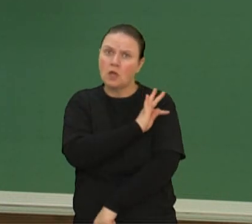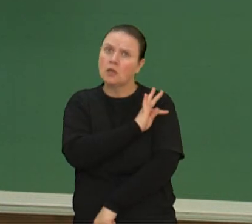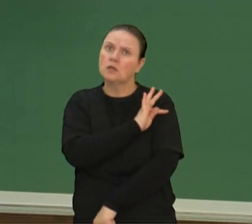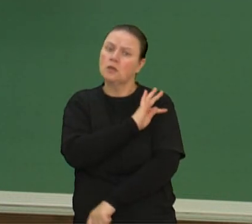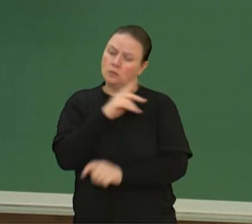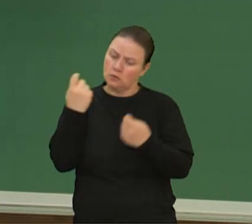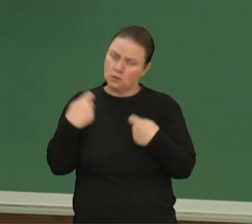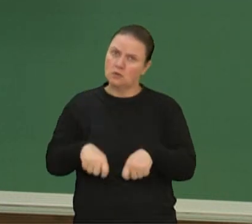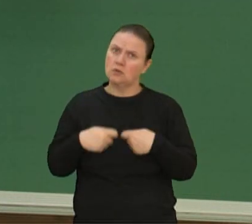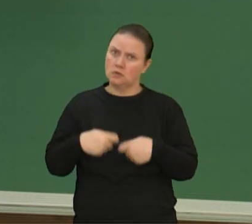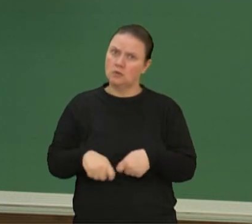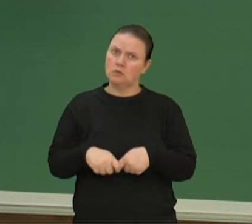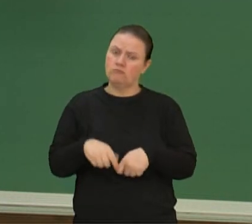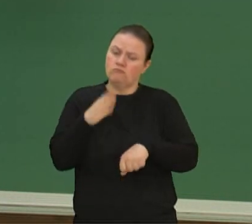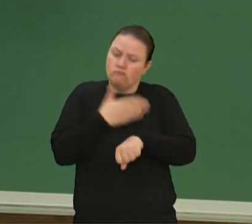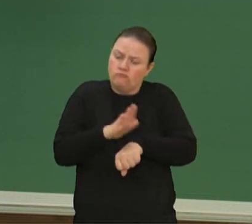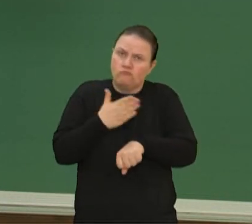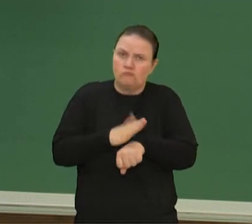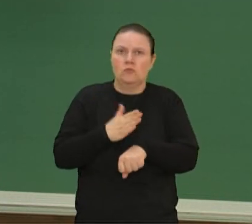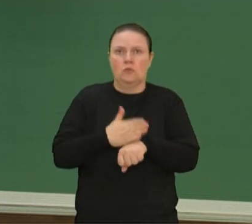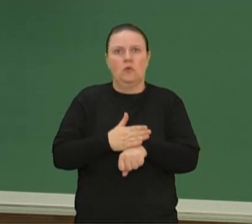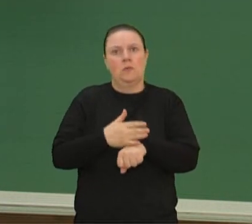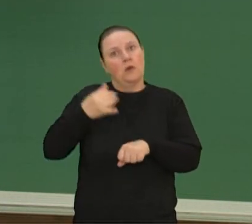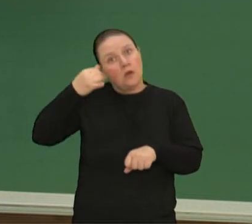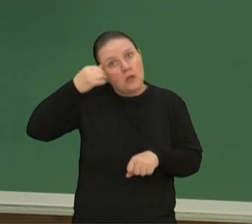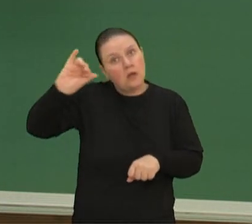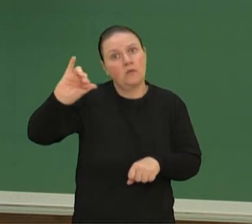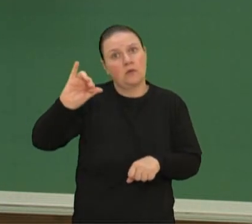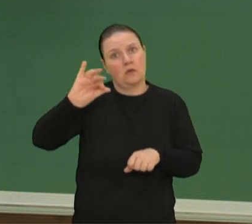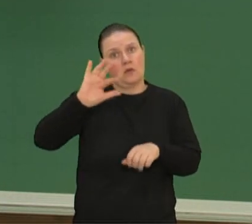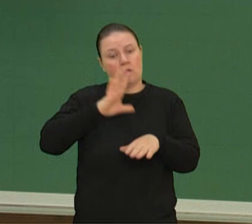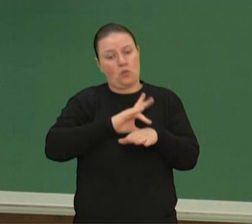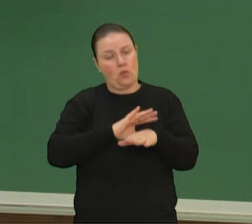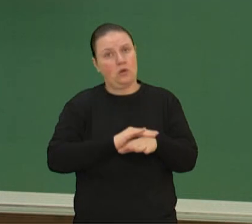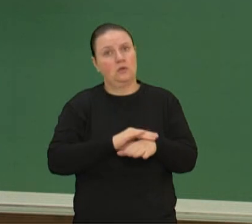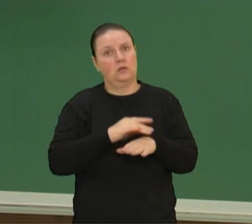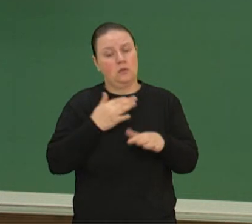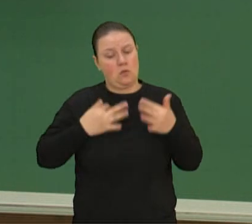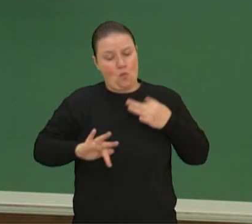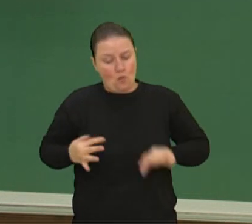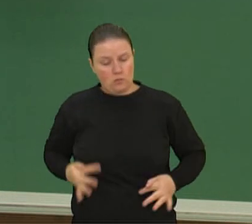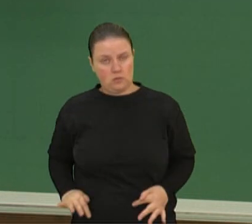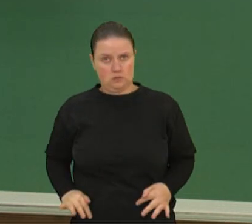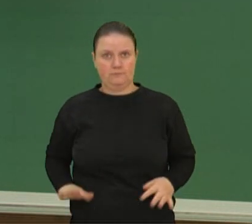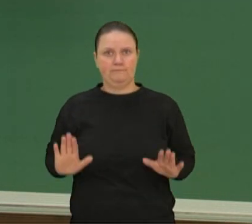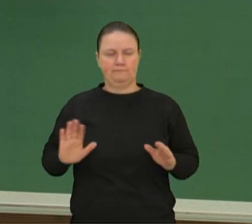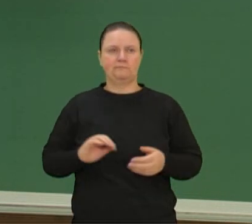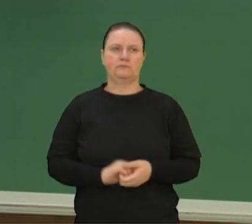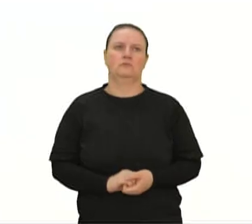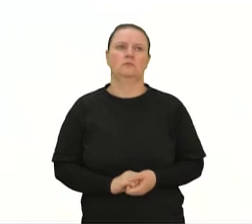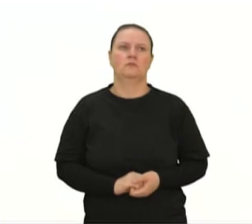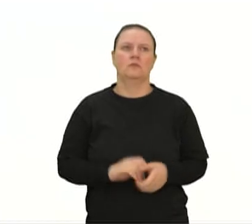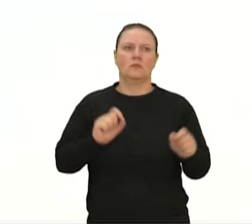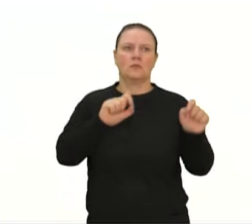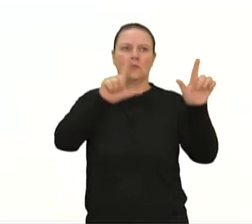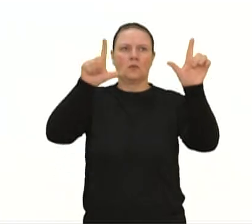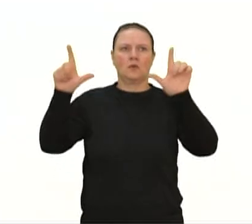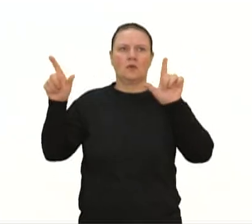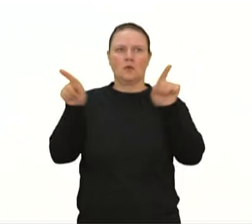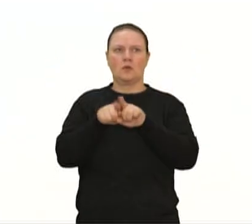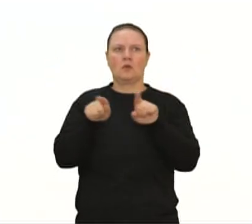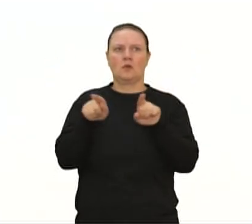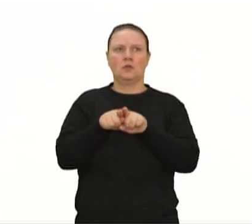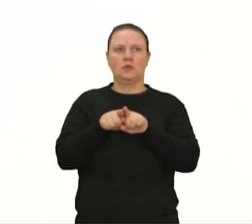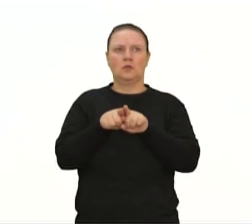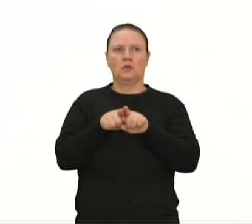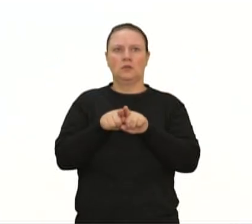fatores são importantes e devem ser considerados para evitar que você se machuque. E aqui tem um outro GIF do indivíduo fazendo um